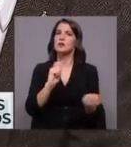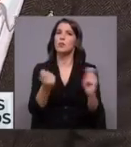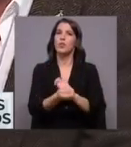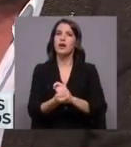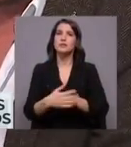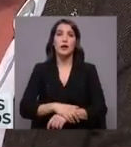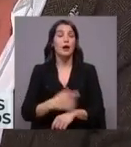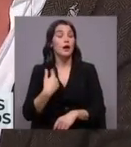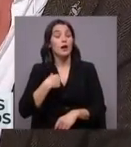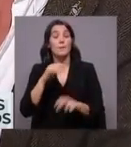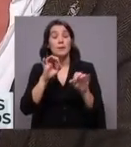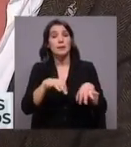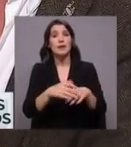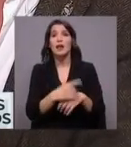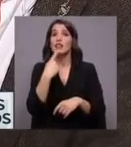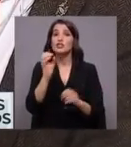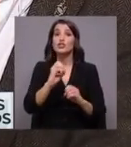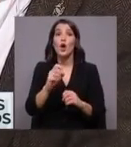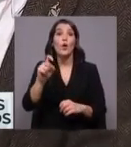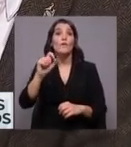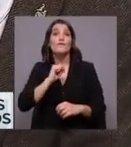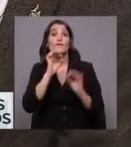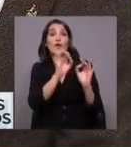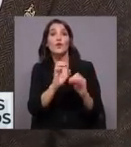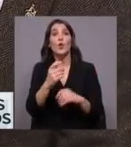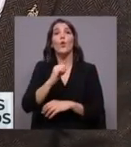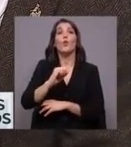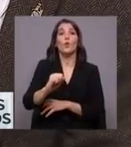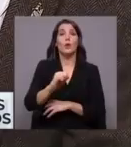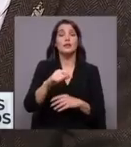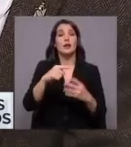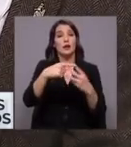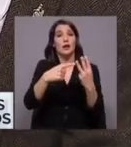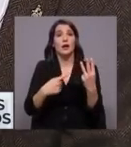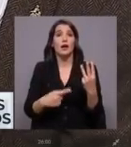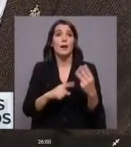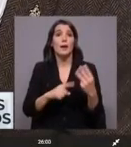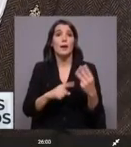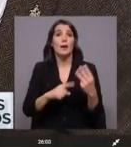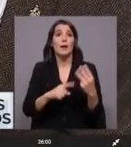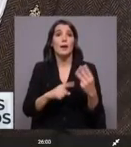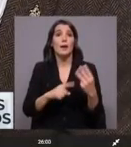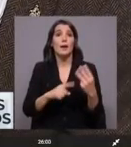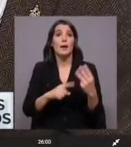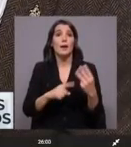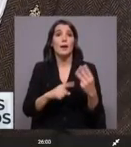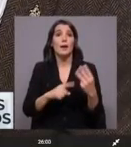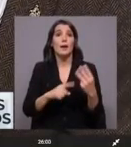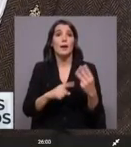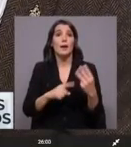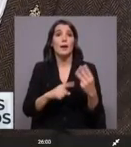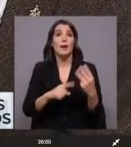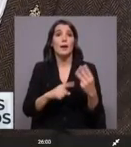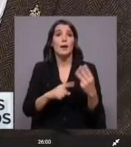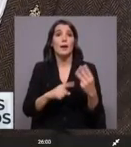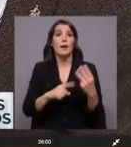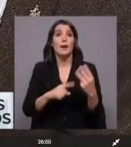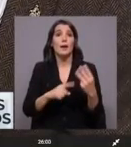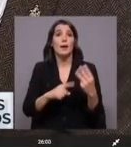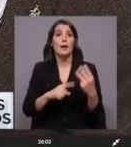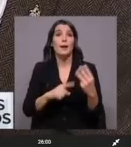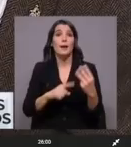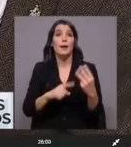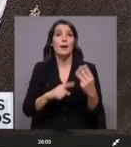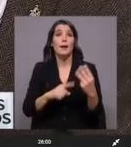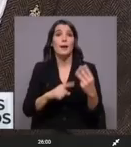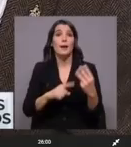ver traz ainda não disse é a favor ou contra um e climatização vou dizer lançou dizer e não mas eu vou responder assunto o truque até